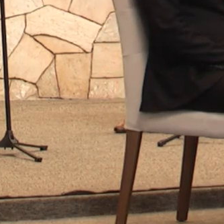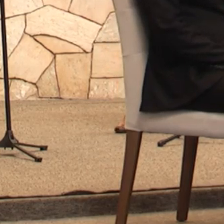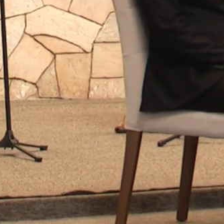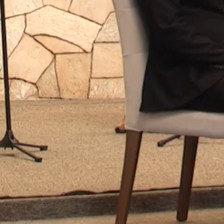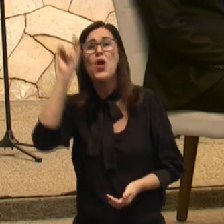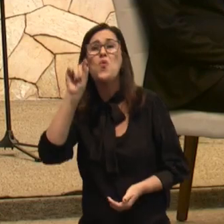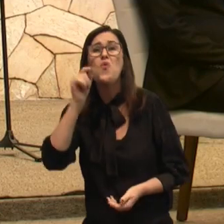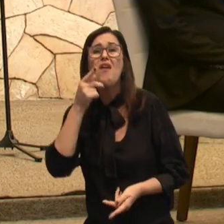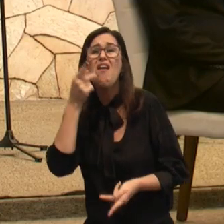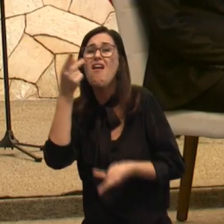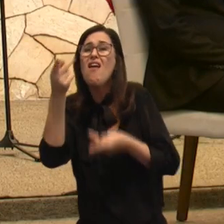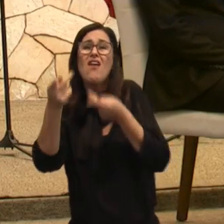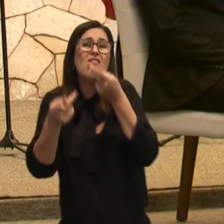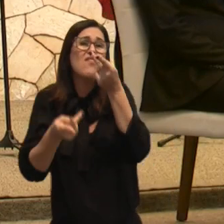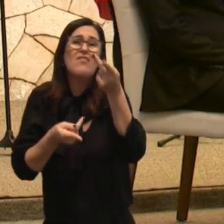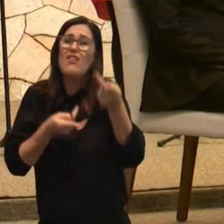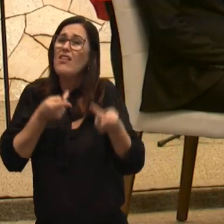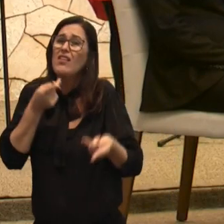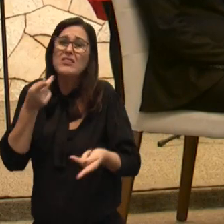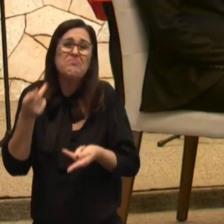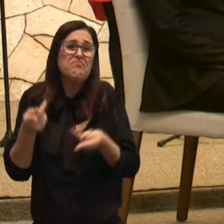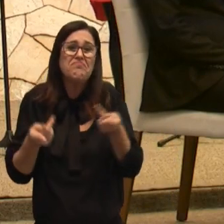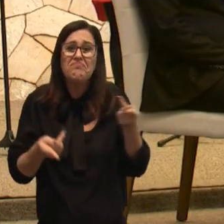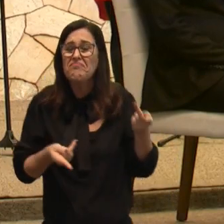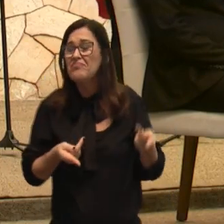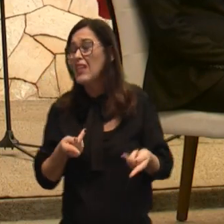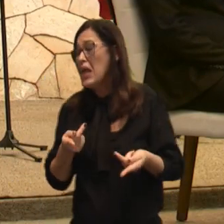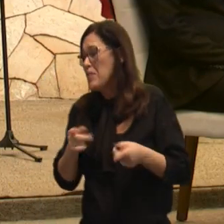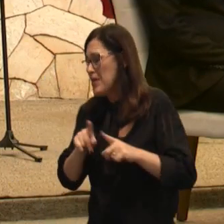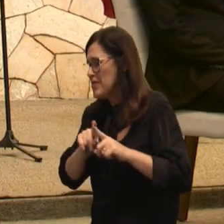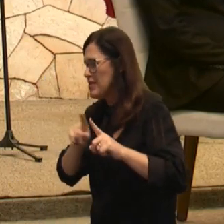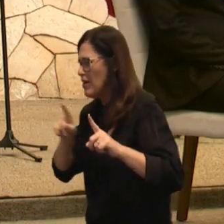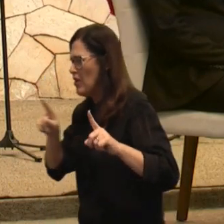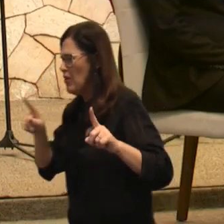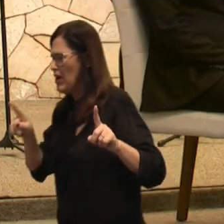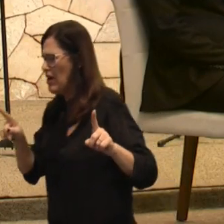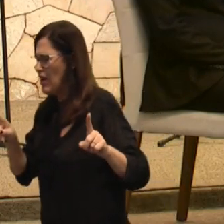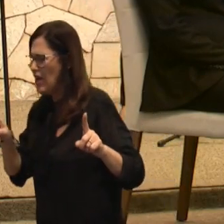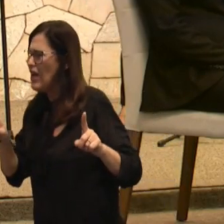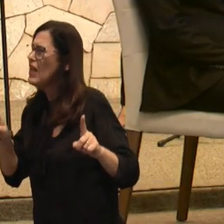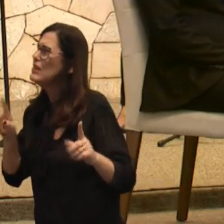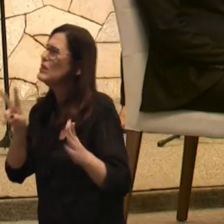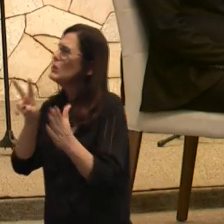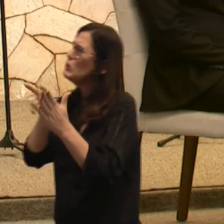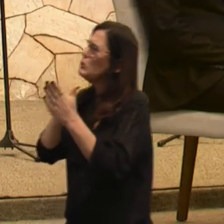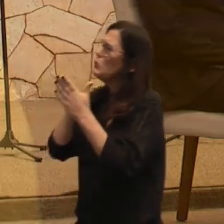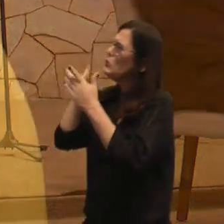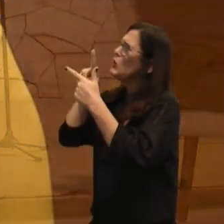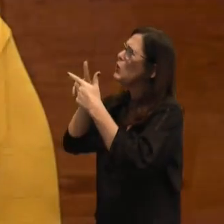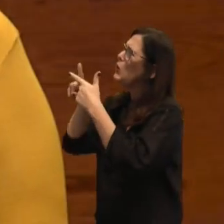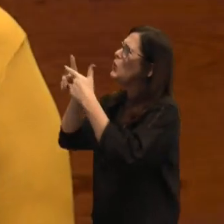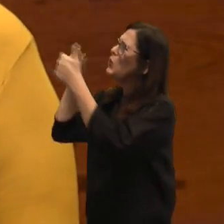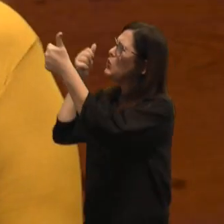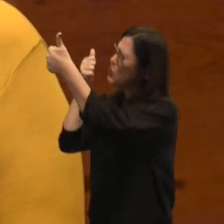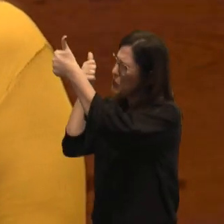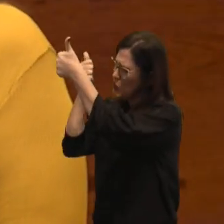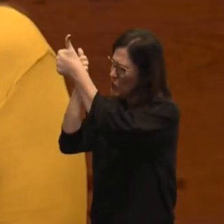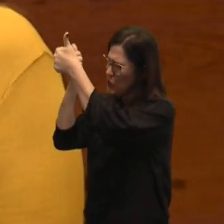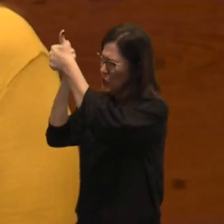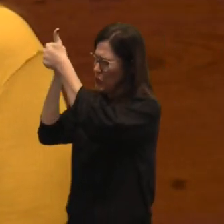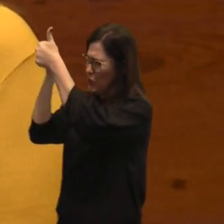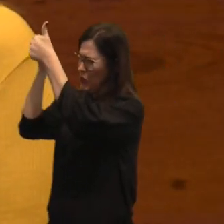Eu não sei o que dizer, mas estou ao pé da